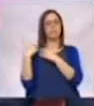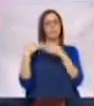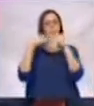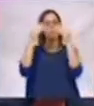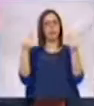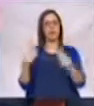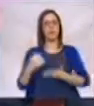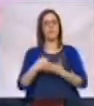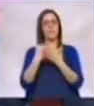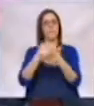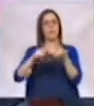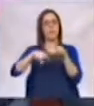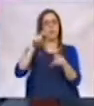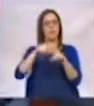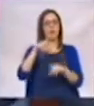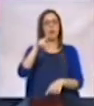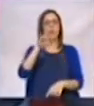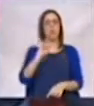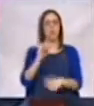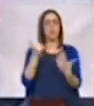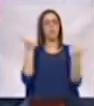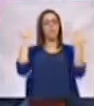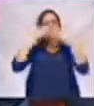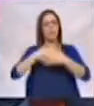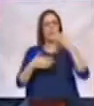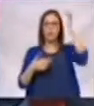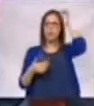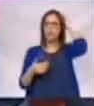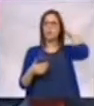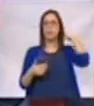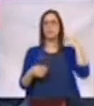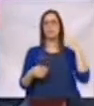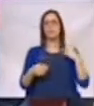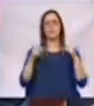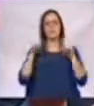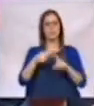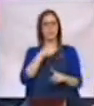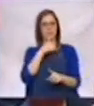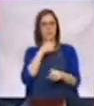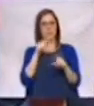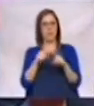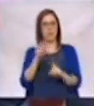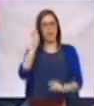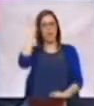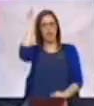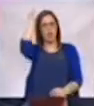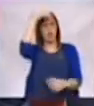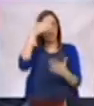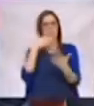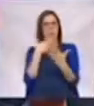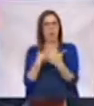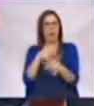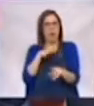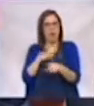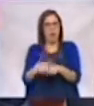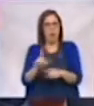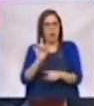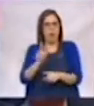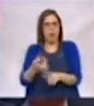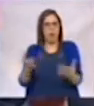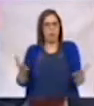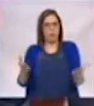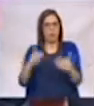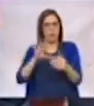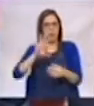responsável pela plataforma de apoio aos refugiados, Rui Marcos, muito boa noite. Esta decisão de Donald Trump, que efeitos